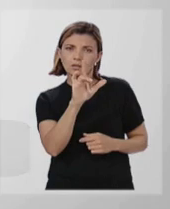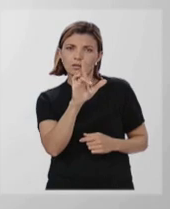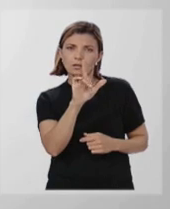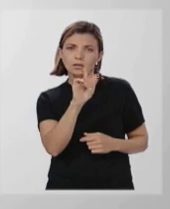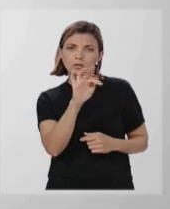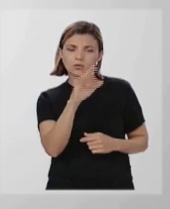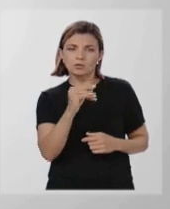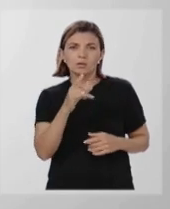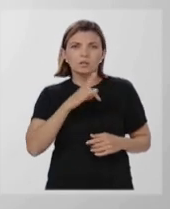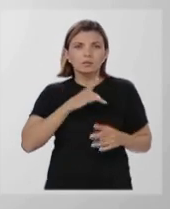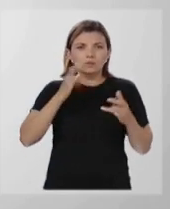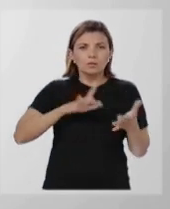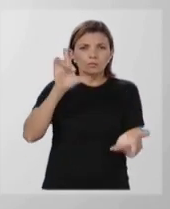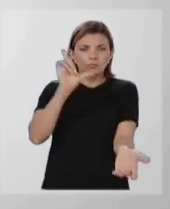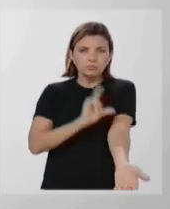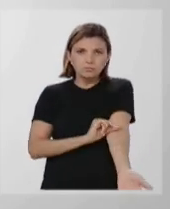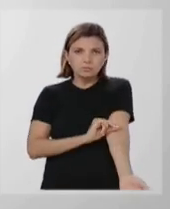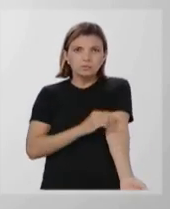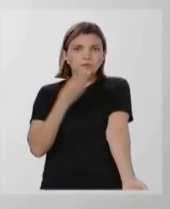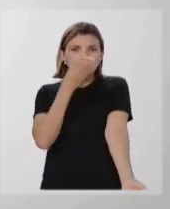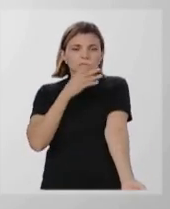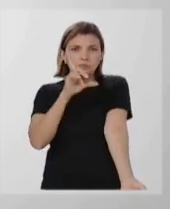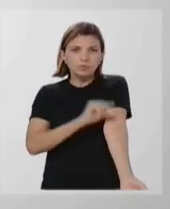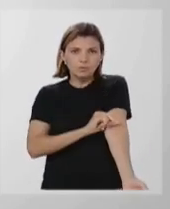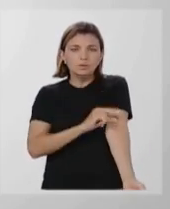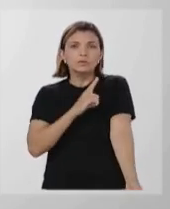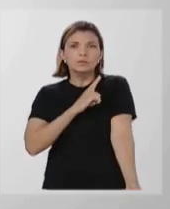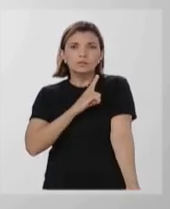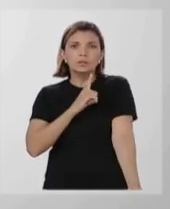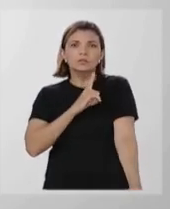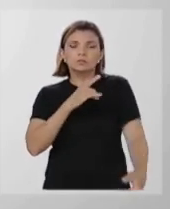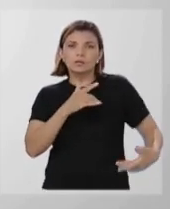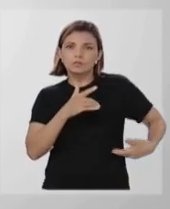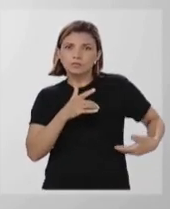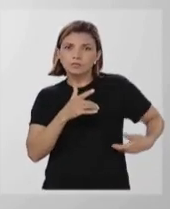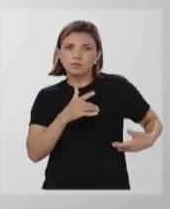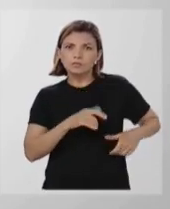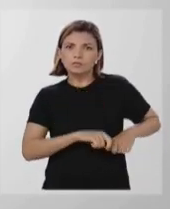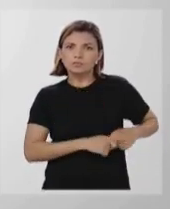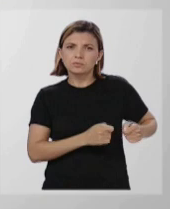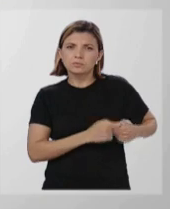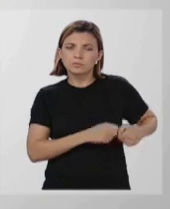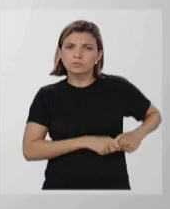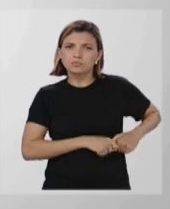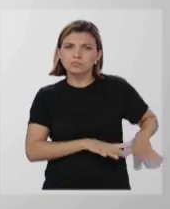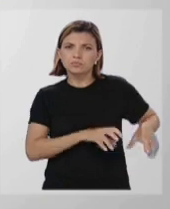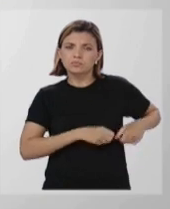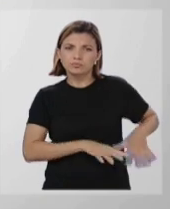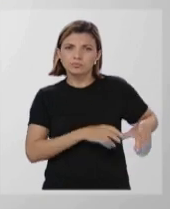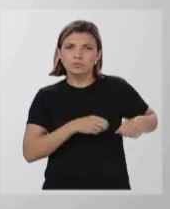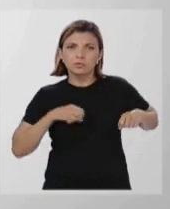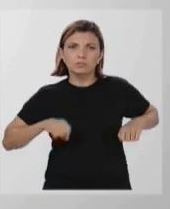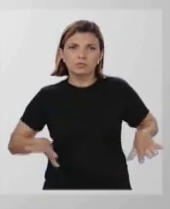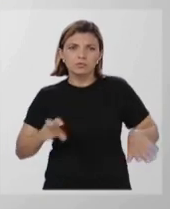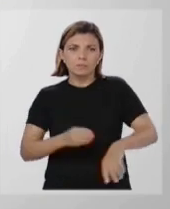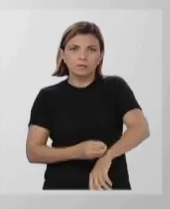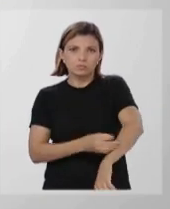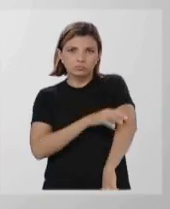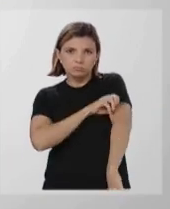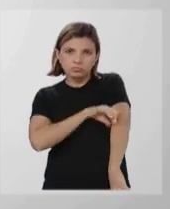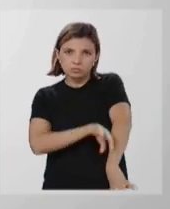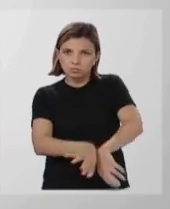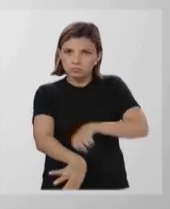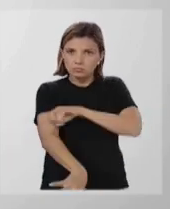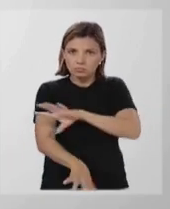organismo detecta uma queda significativa de glicose no sangue, o glicogênio do fígado é quebrado, liberando glicose na